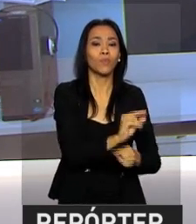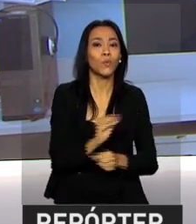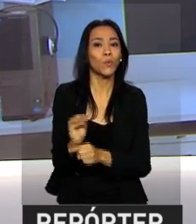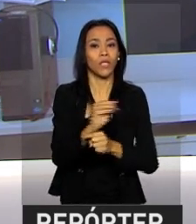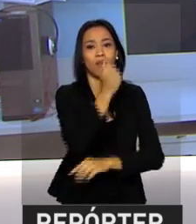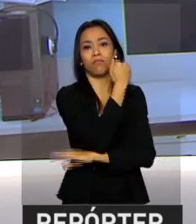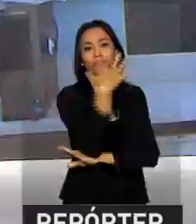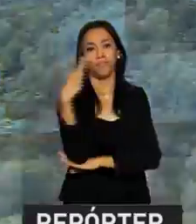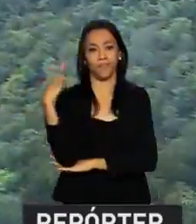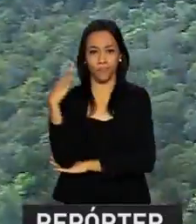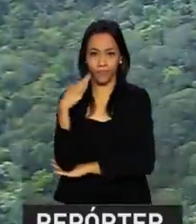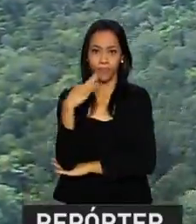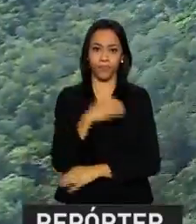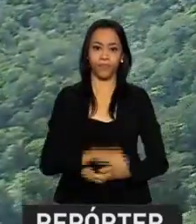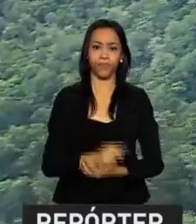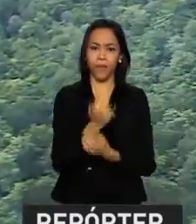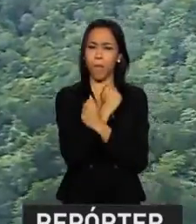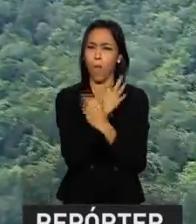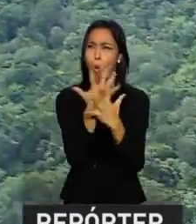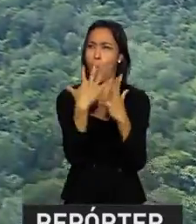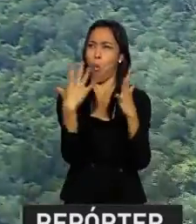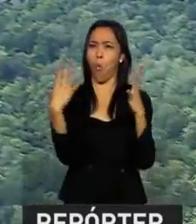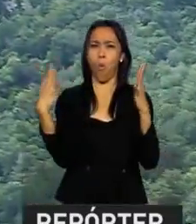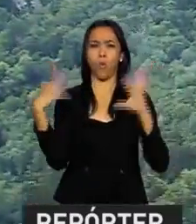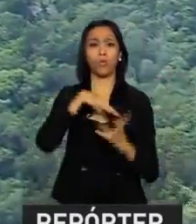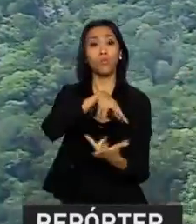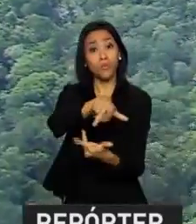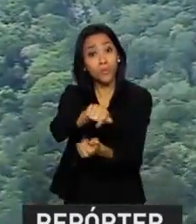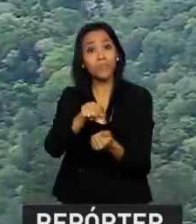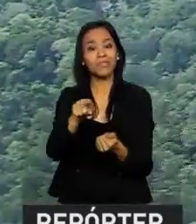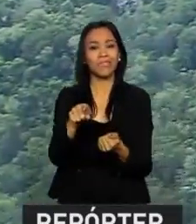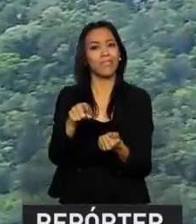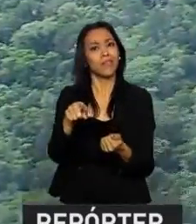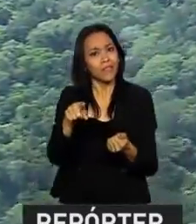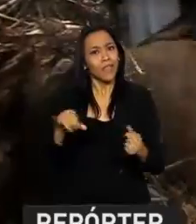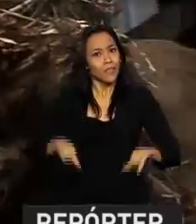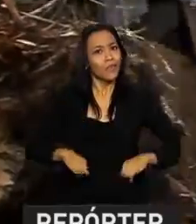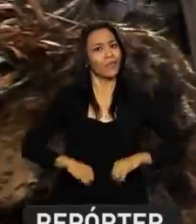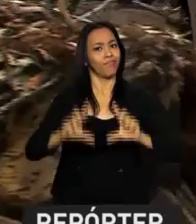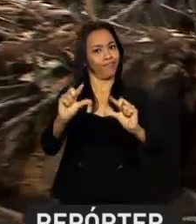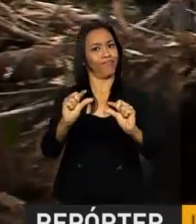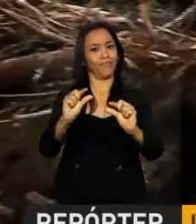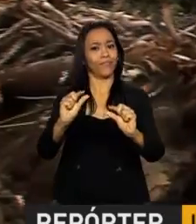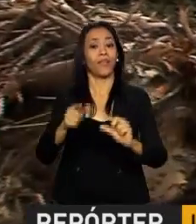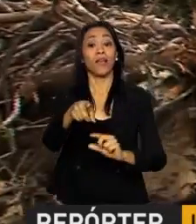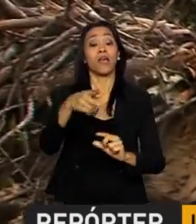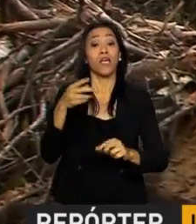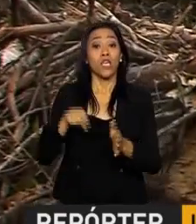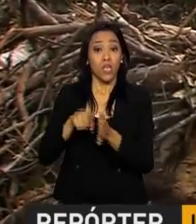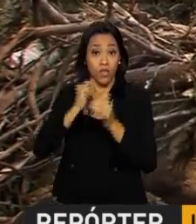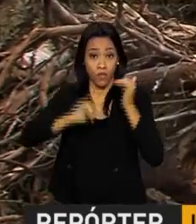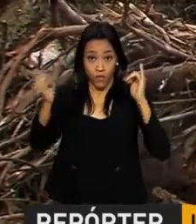floresta. A maior floresta tropical do mundo vem sofrendo menos com o desmatamento. Dados do Ministério do Meio